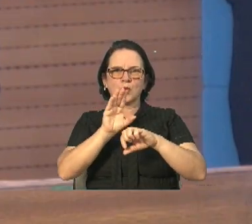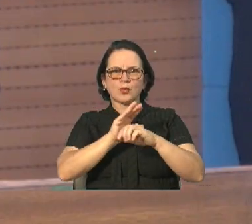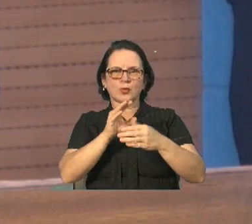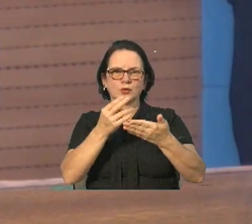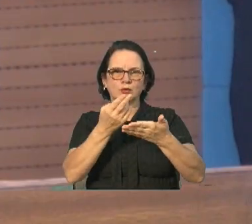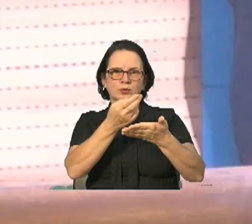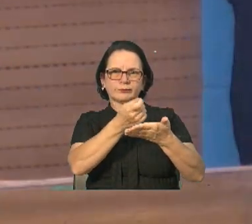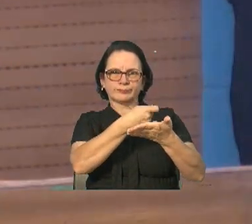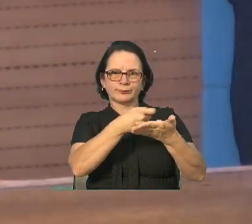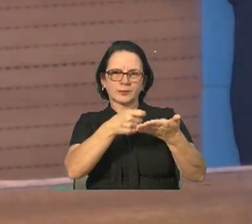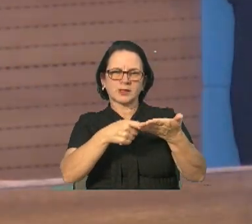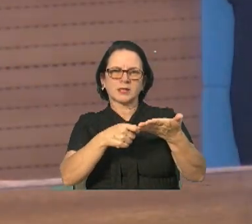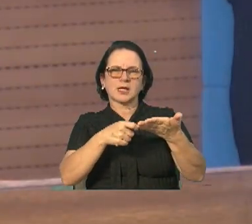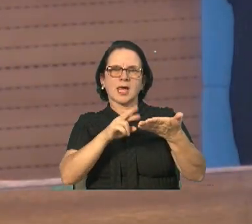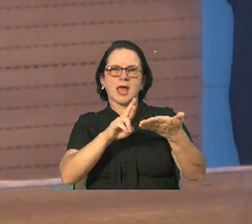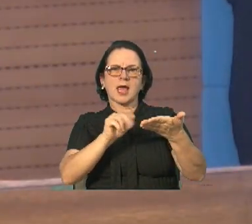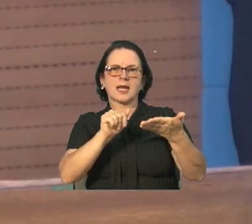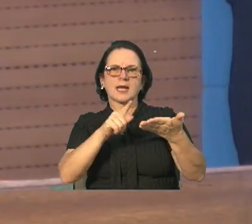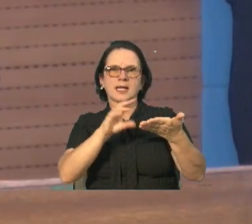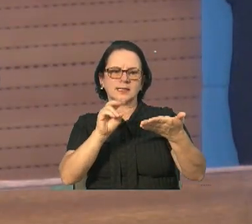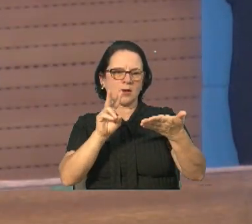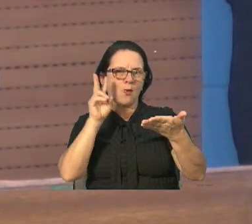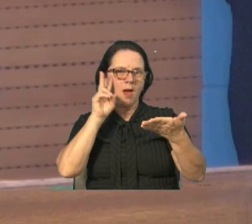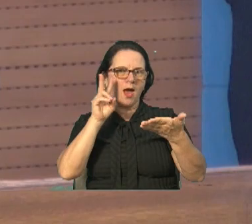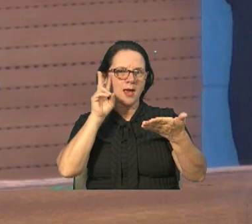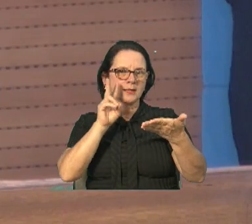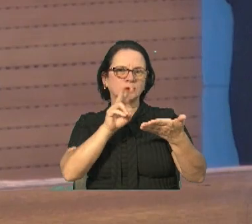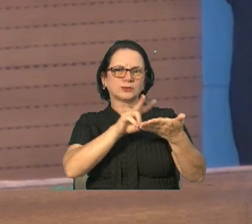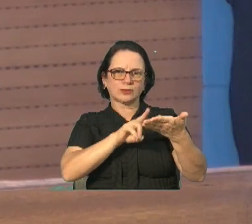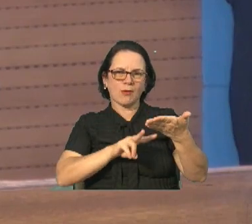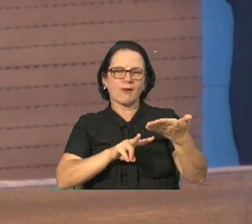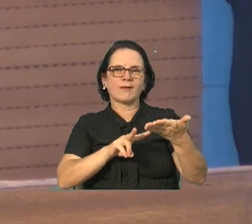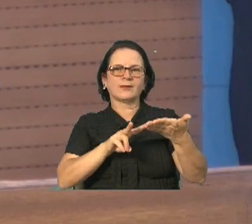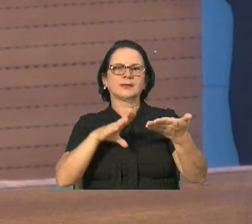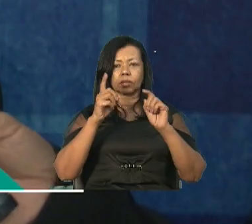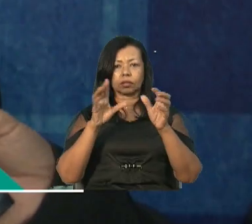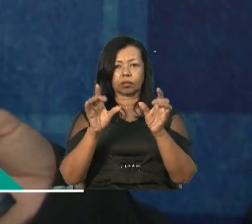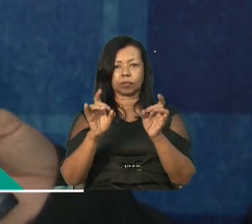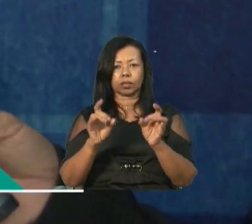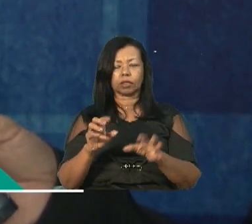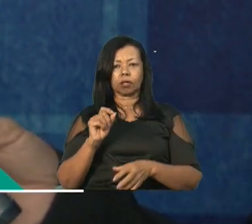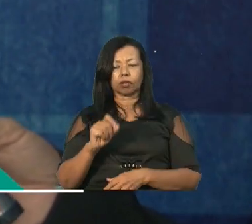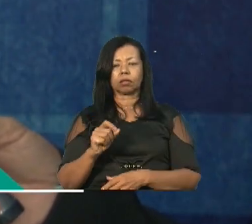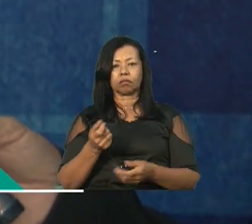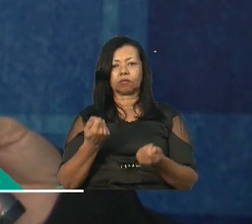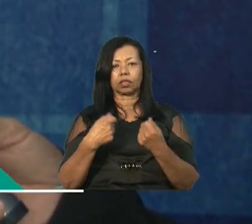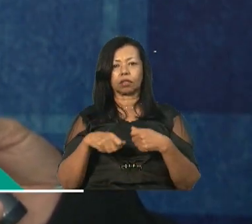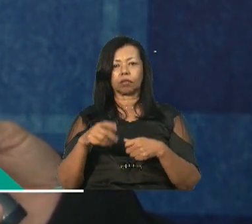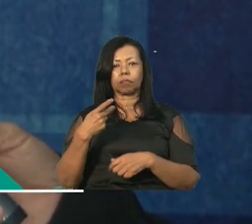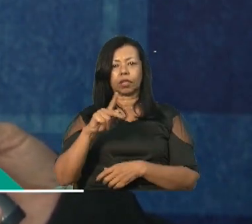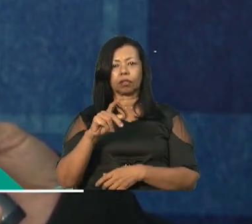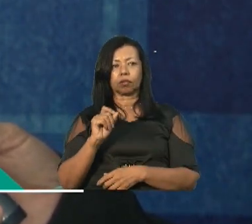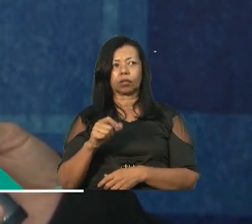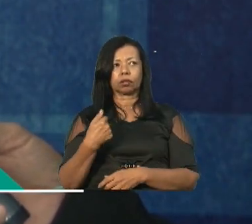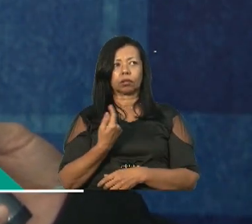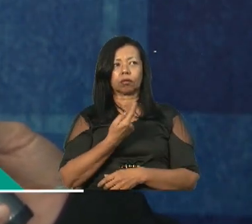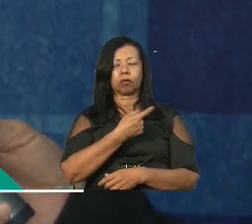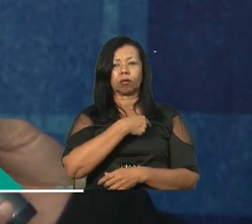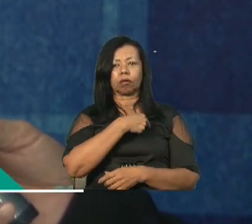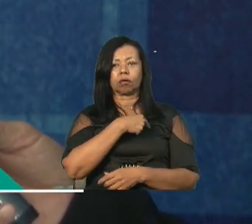cima e a gente precisa fazer as coisas acontecer na cidade, né? É um ato solene que ele vem ao encontro daquilo tudo que a